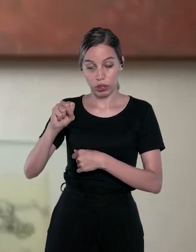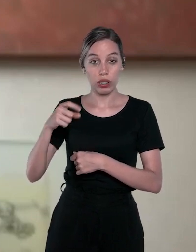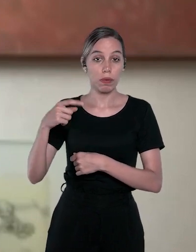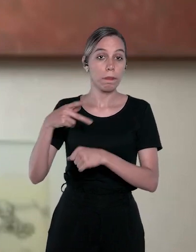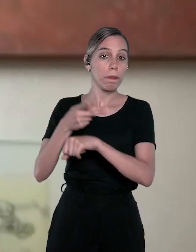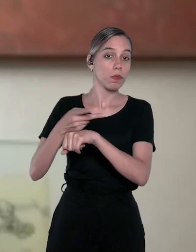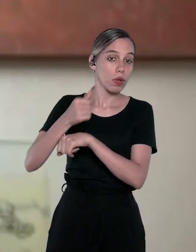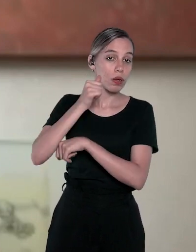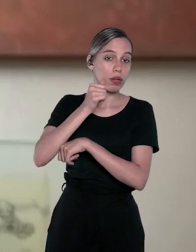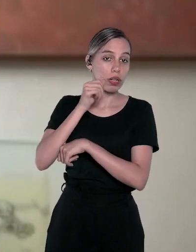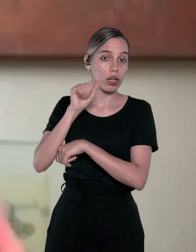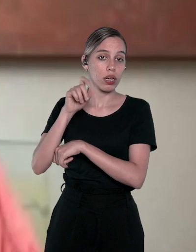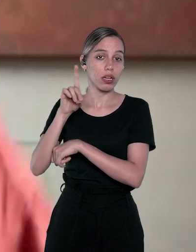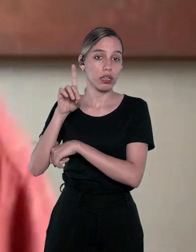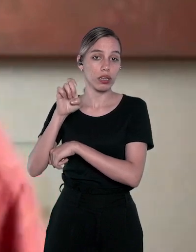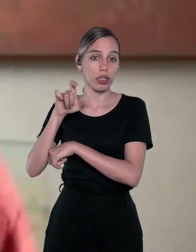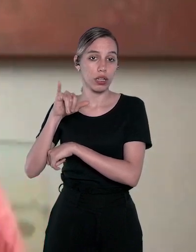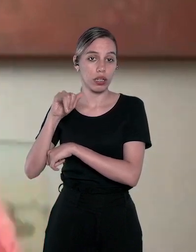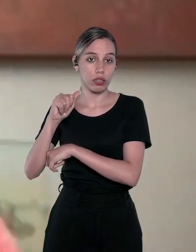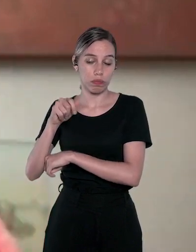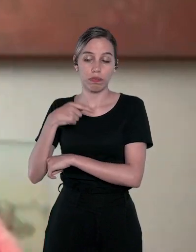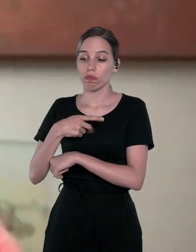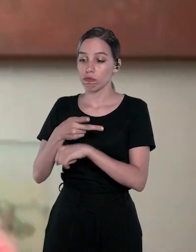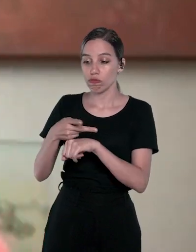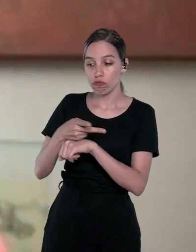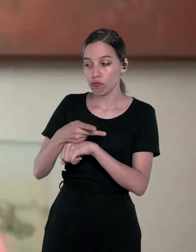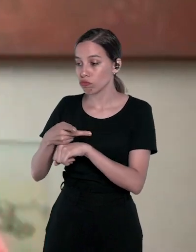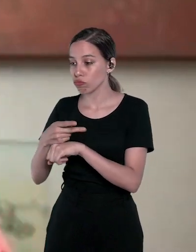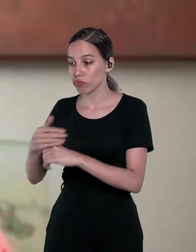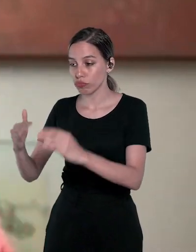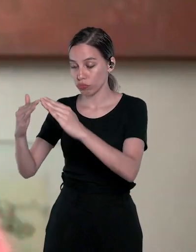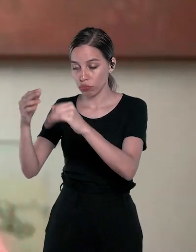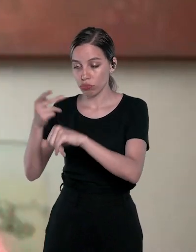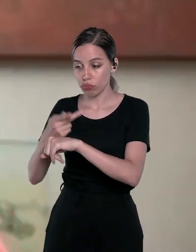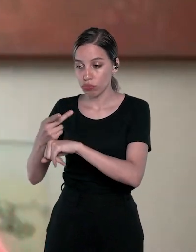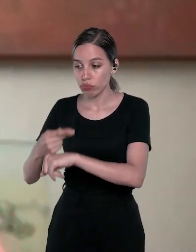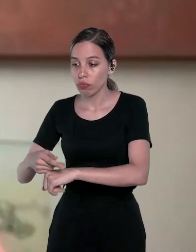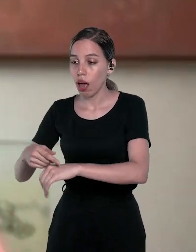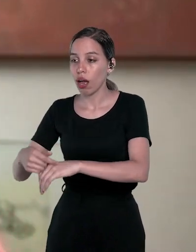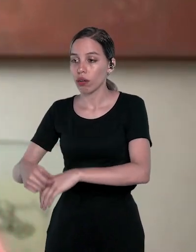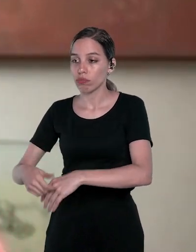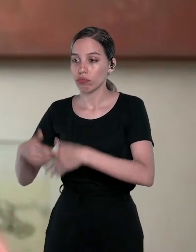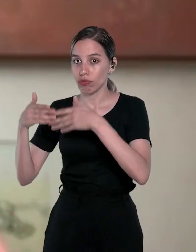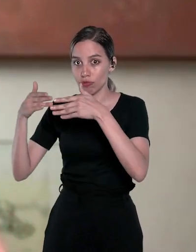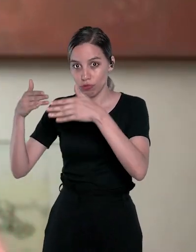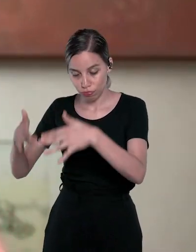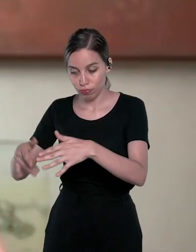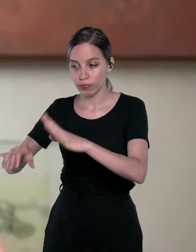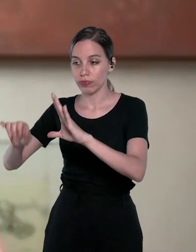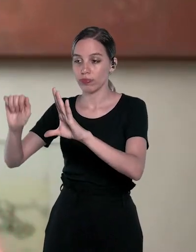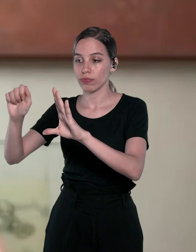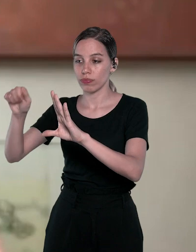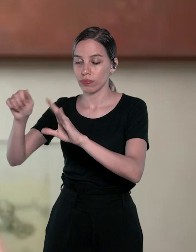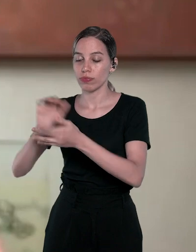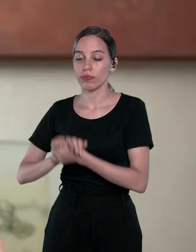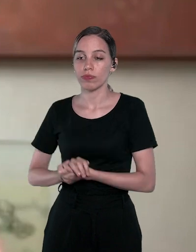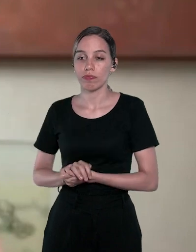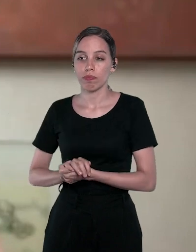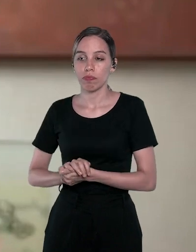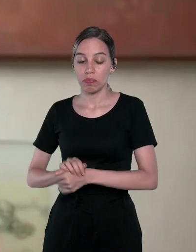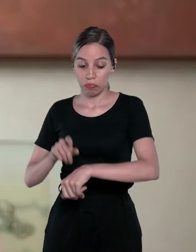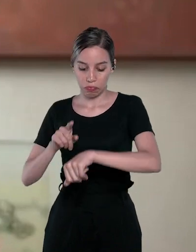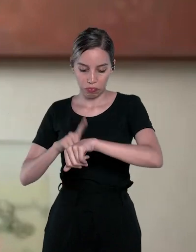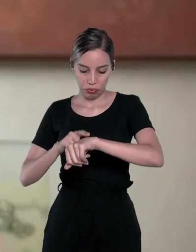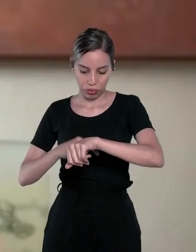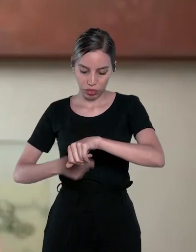situação um pouco constrangedora, porque eu cheguei na hora que do almoço da família. Mas a Adélia foi